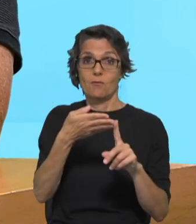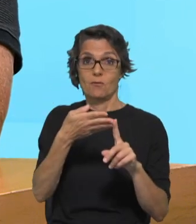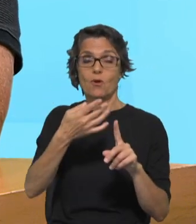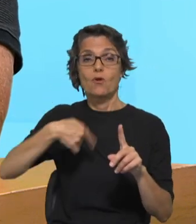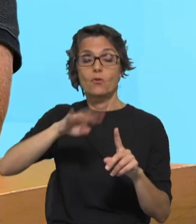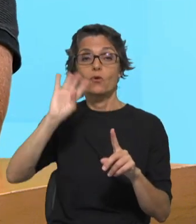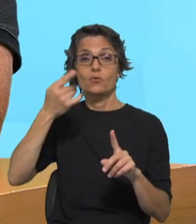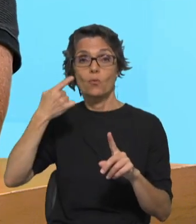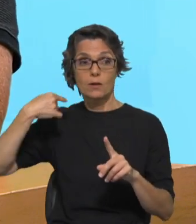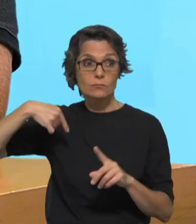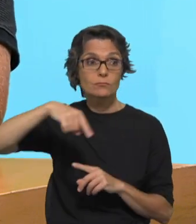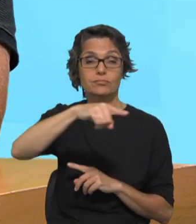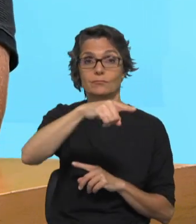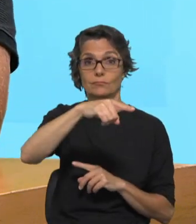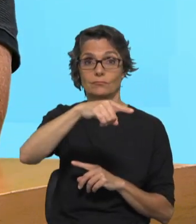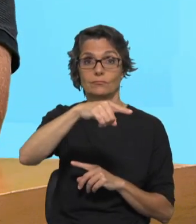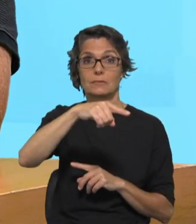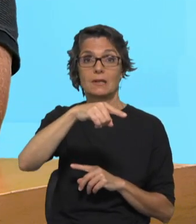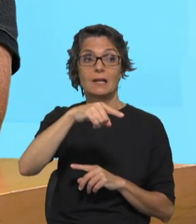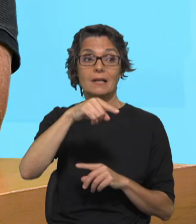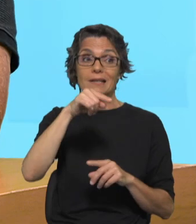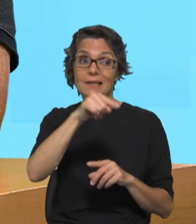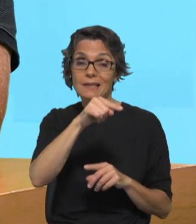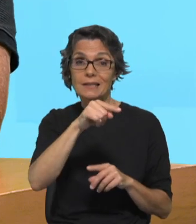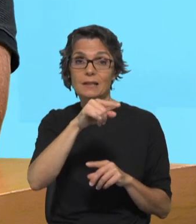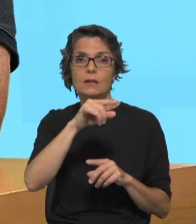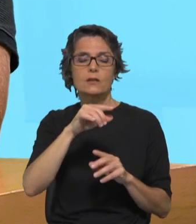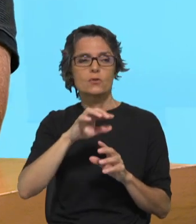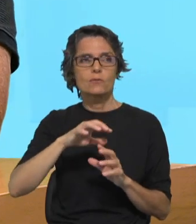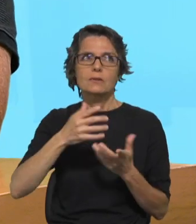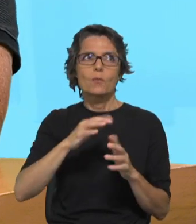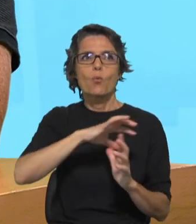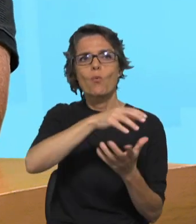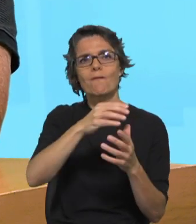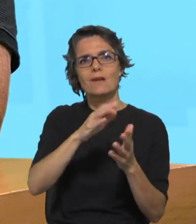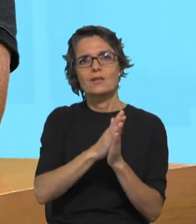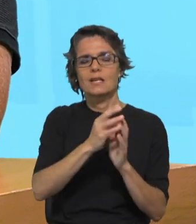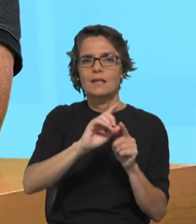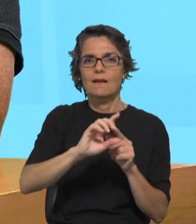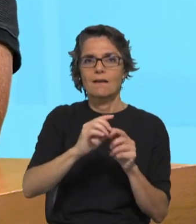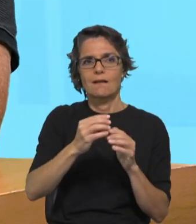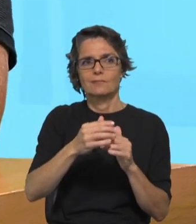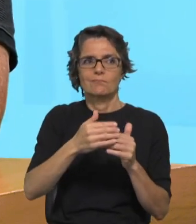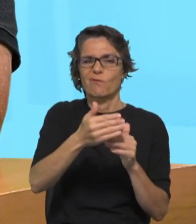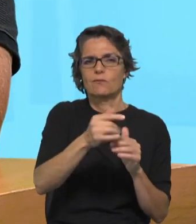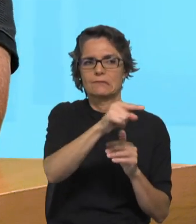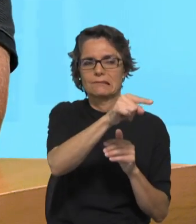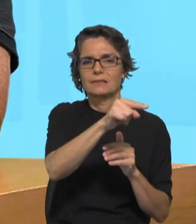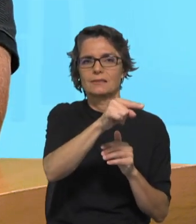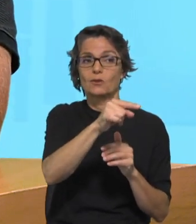irmos ter com pessoas que não gravitam no universo da Igreja, têm fé. Olha, eu vou dar um exemplo, lembro-me